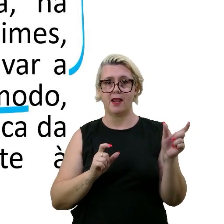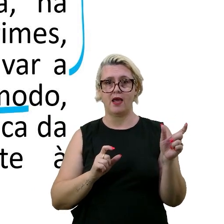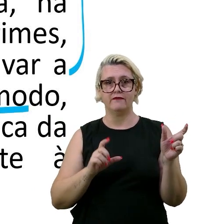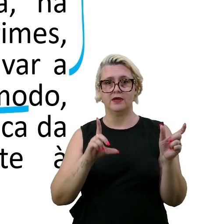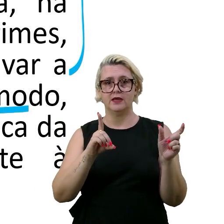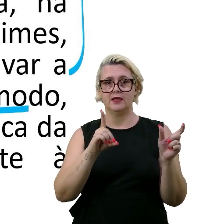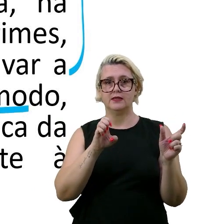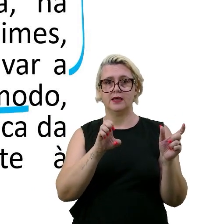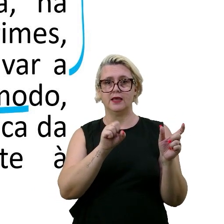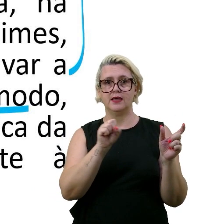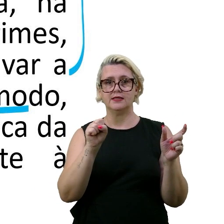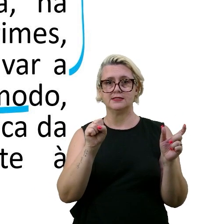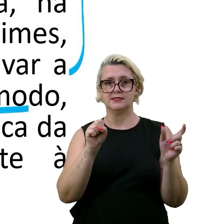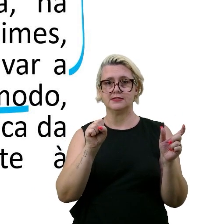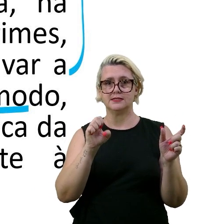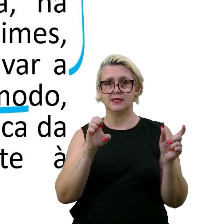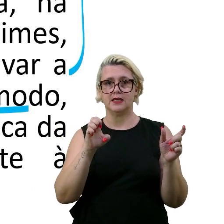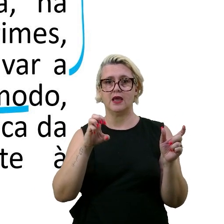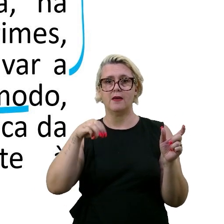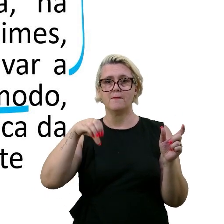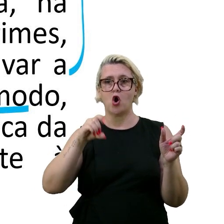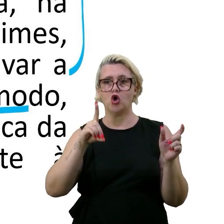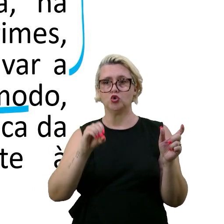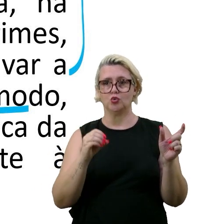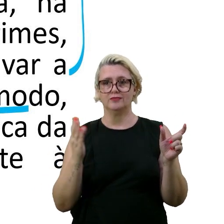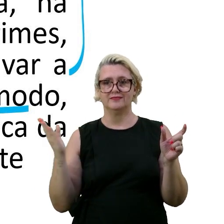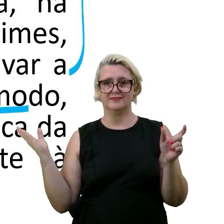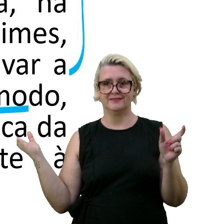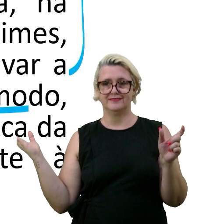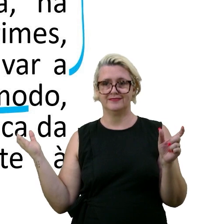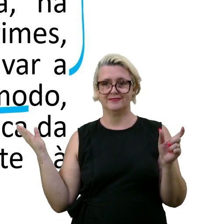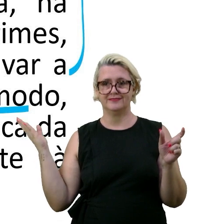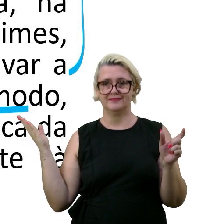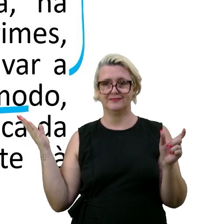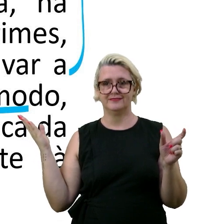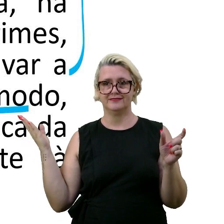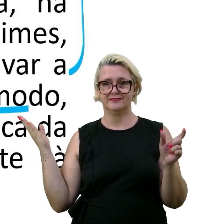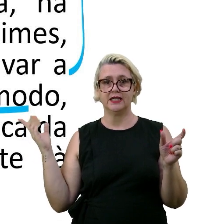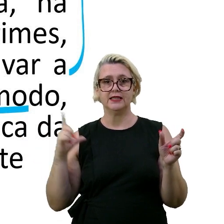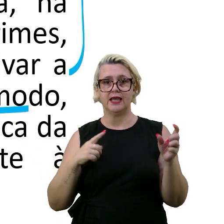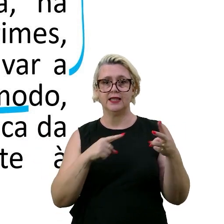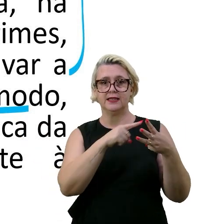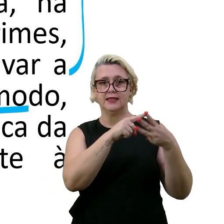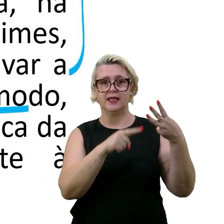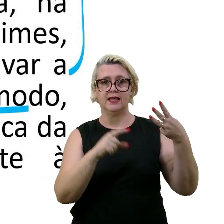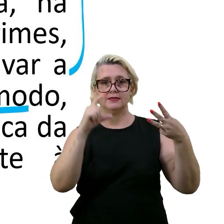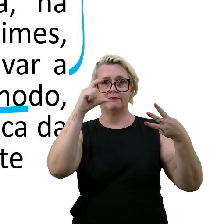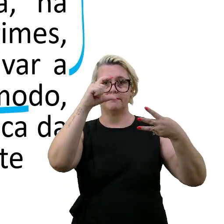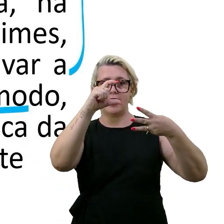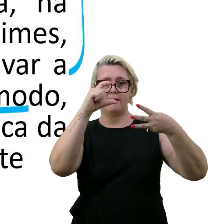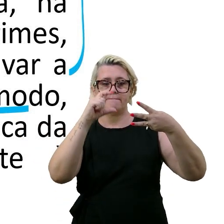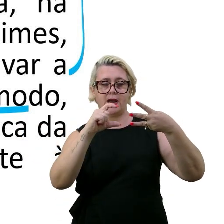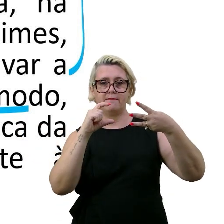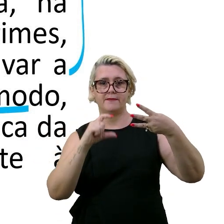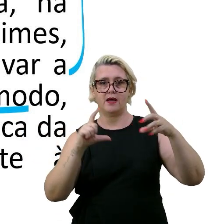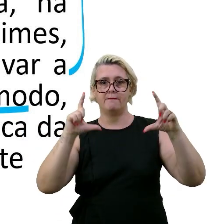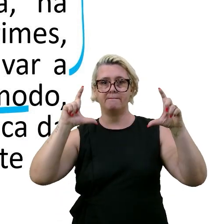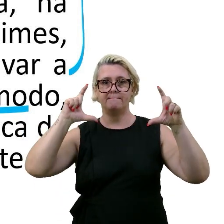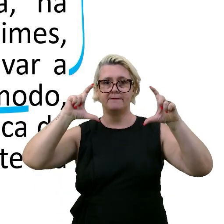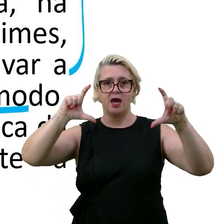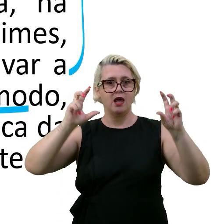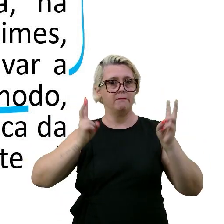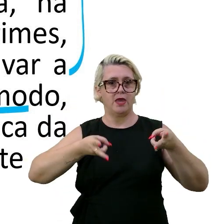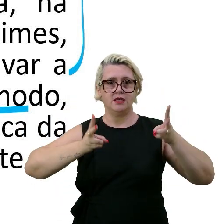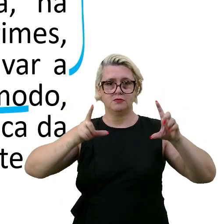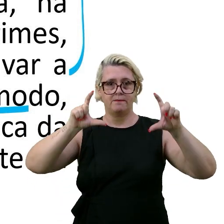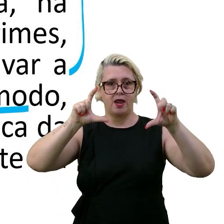de conclusão. Então, nós temos, assim, as 3 partes do nosso parágrafo. Olha como é